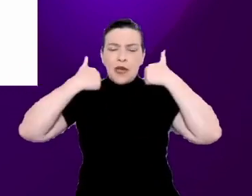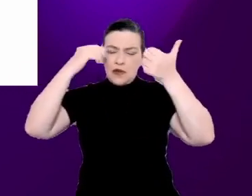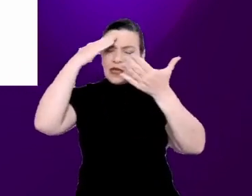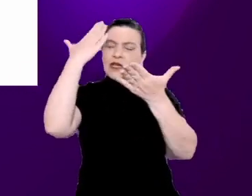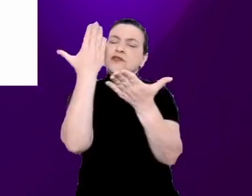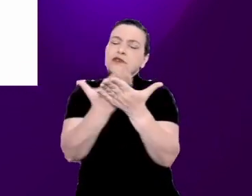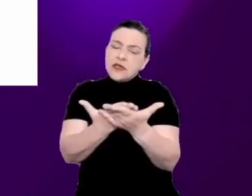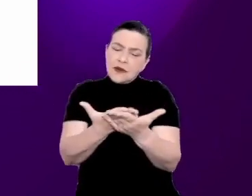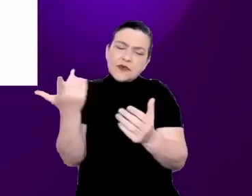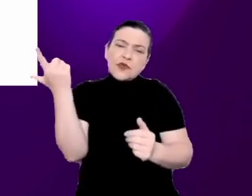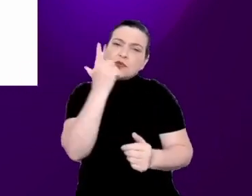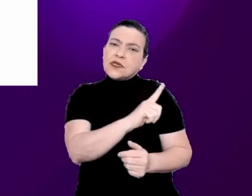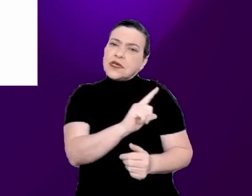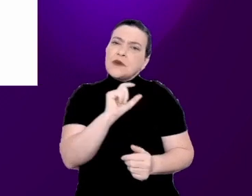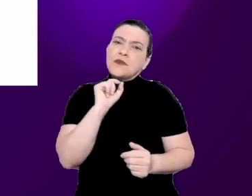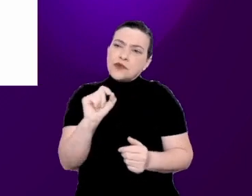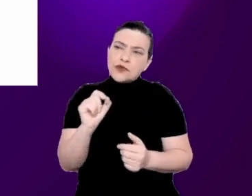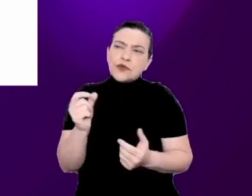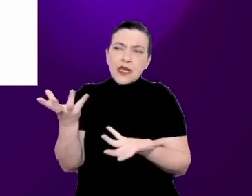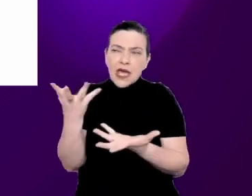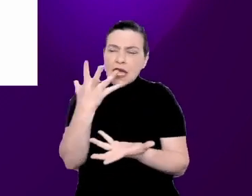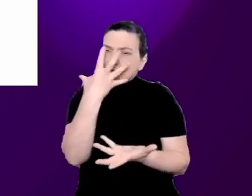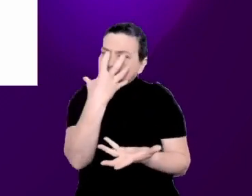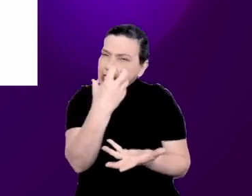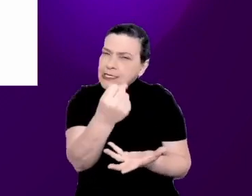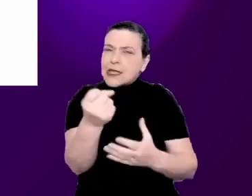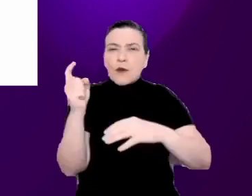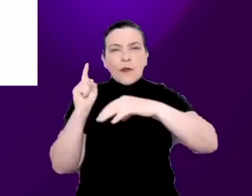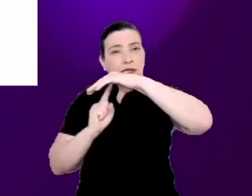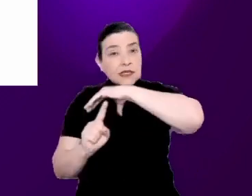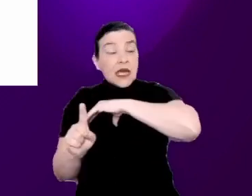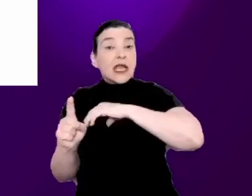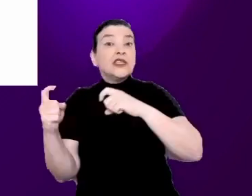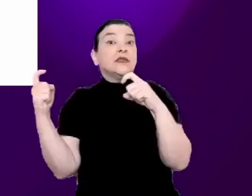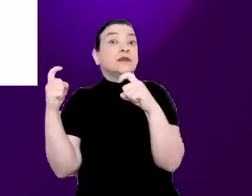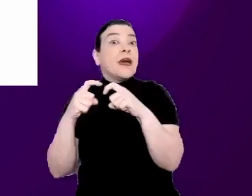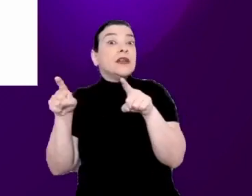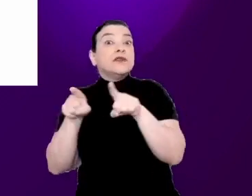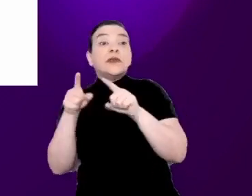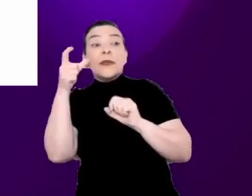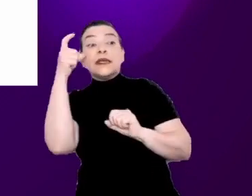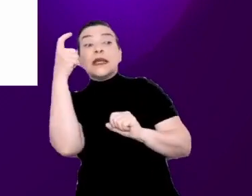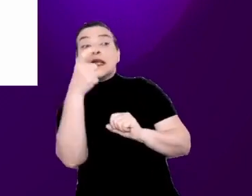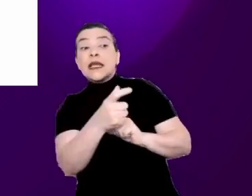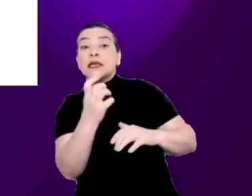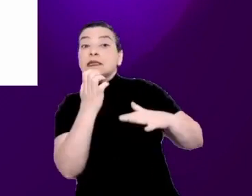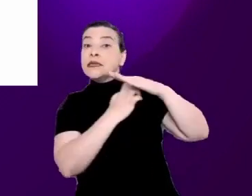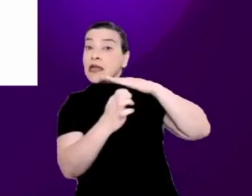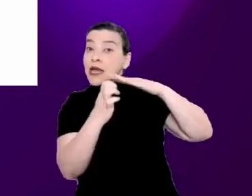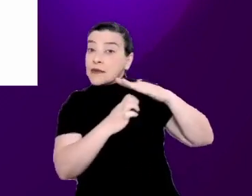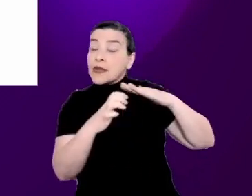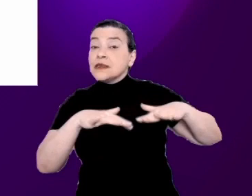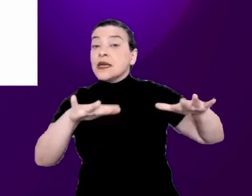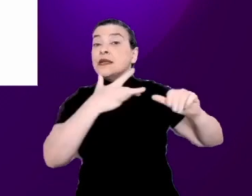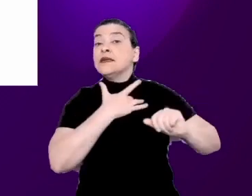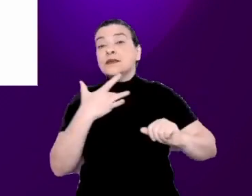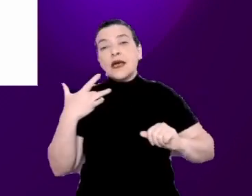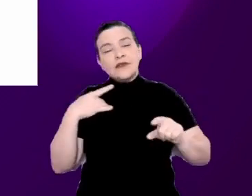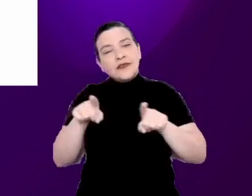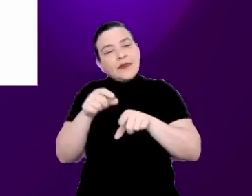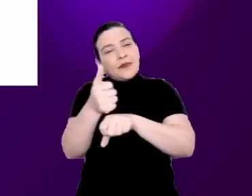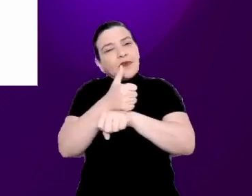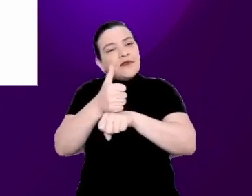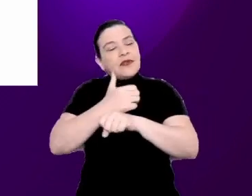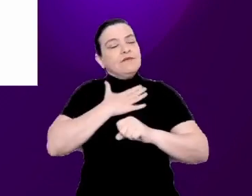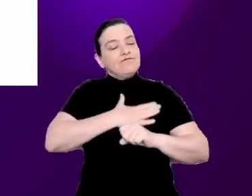assim atrairemos ainda mais pacientes, mais médicos vão estar interessados na nossa organização, teremos mais profissionais satisfeitos e esse ciclo virtuoso